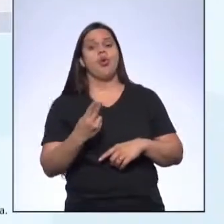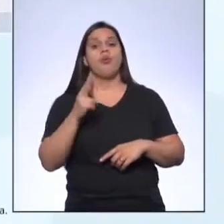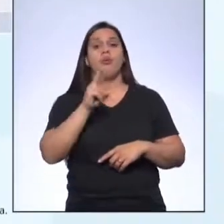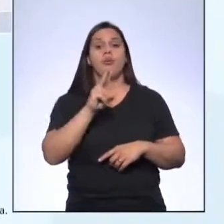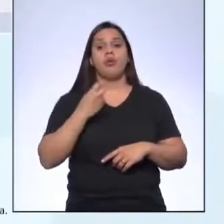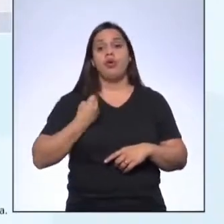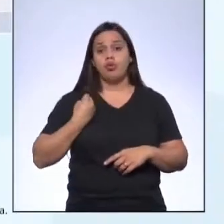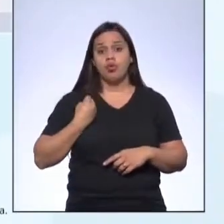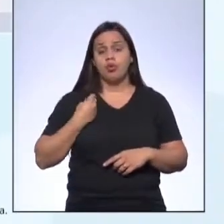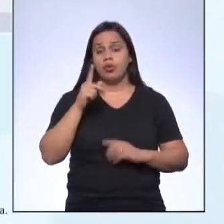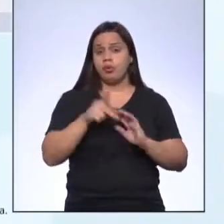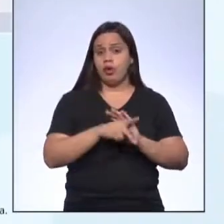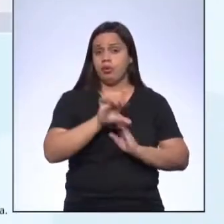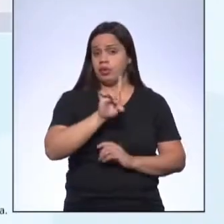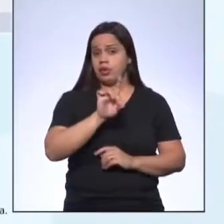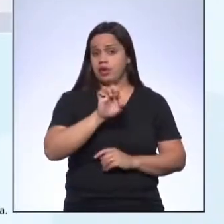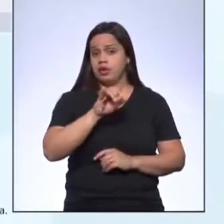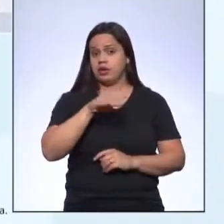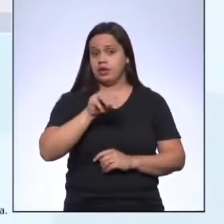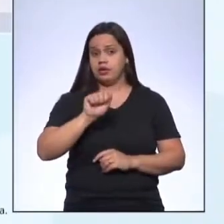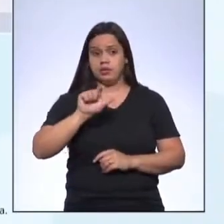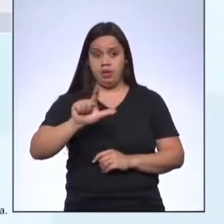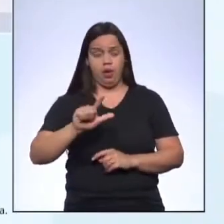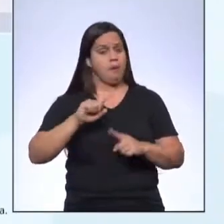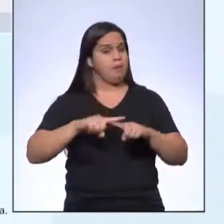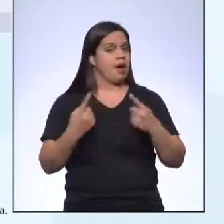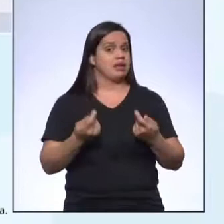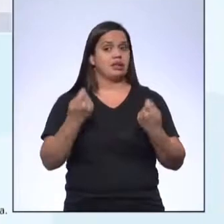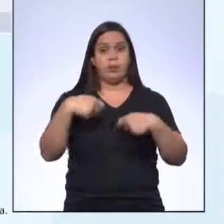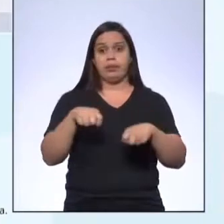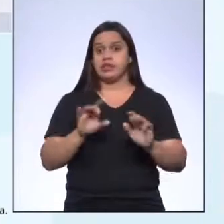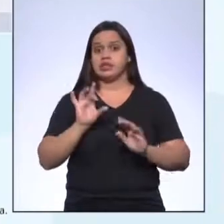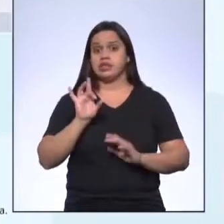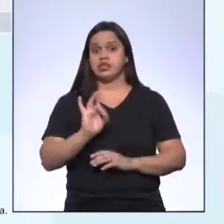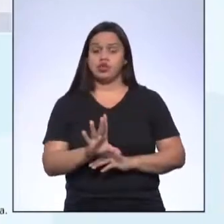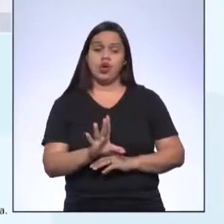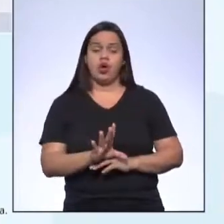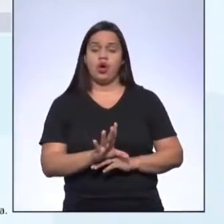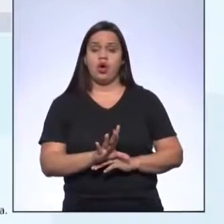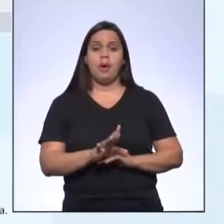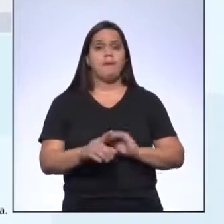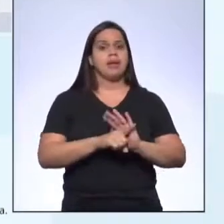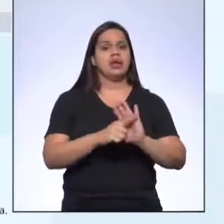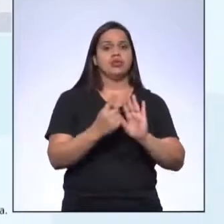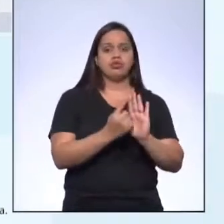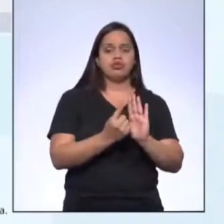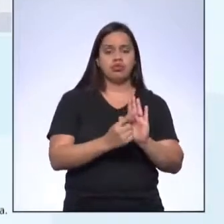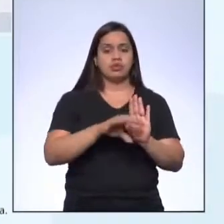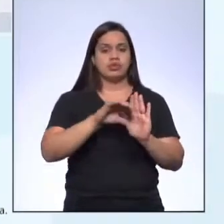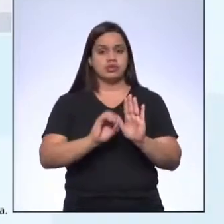desse mal mas não precisa ser apenas menos